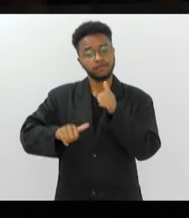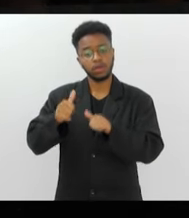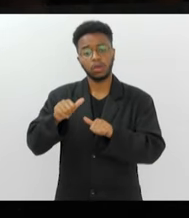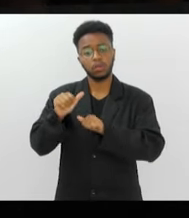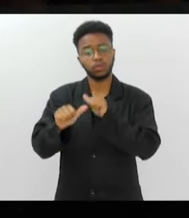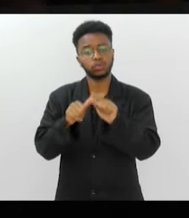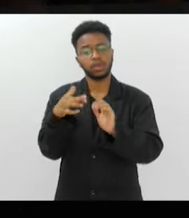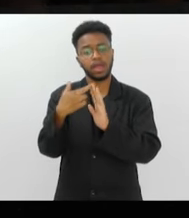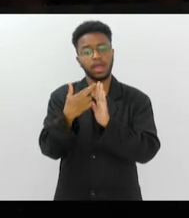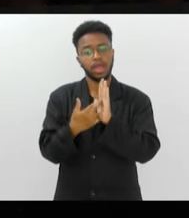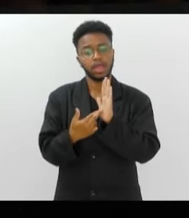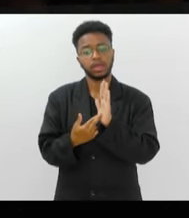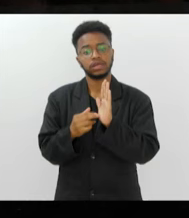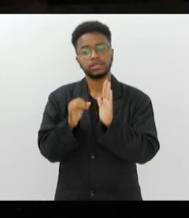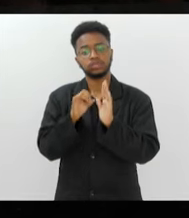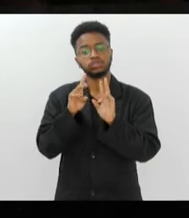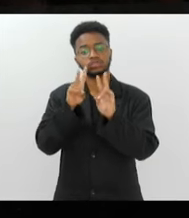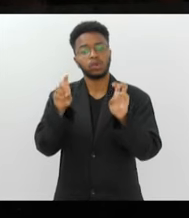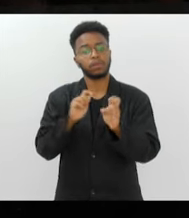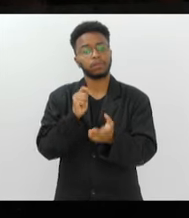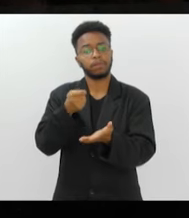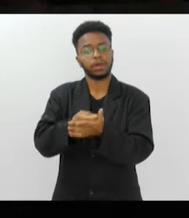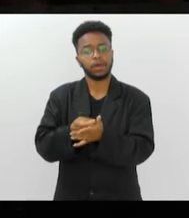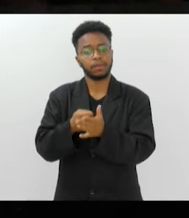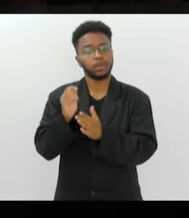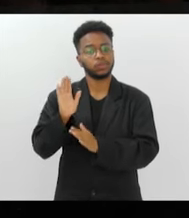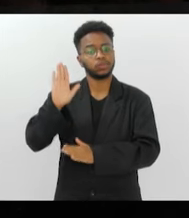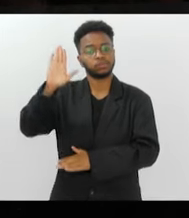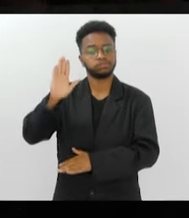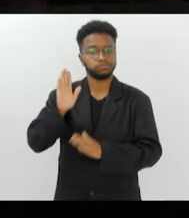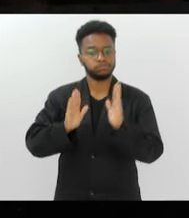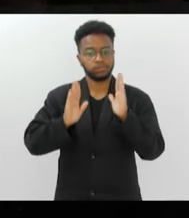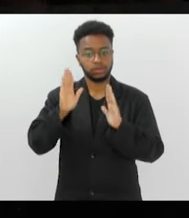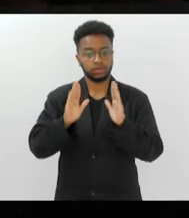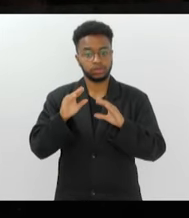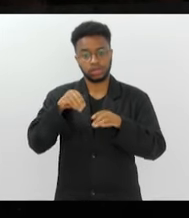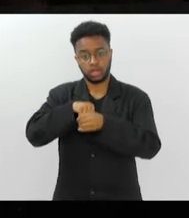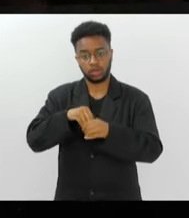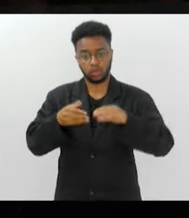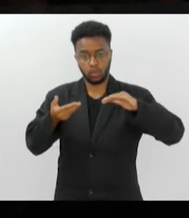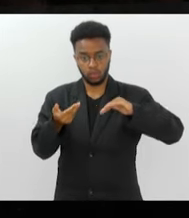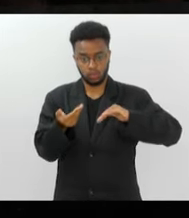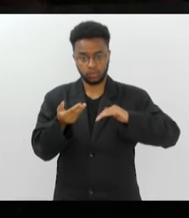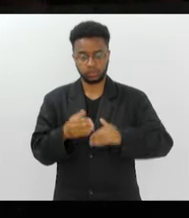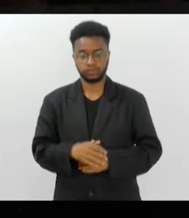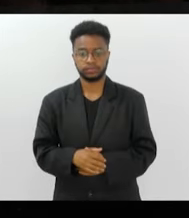de financiamento de campanha, pelo menos lá no Congresso Nacional.